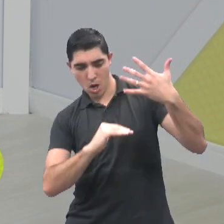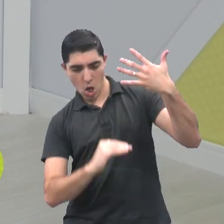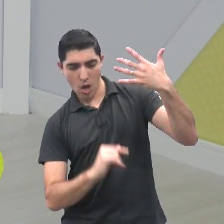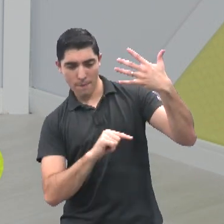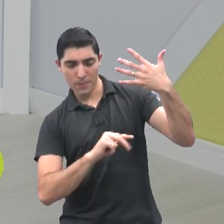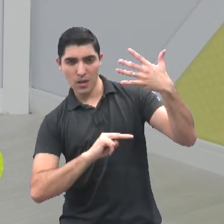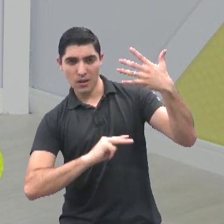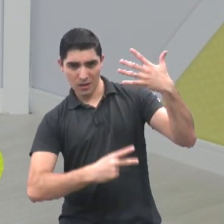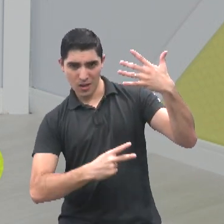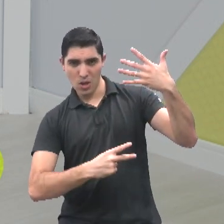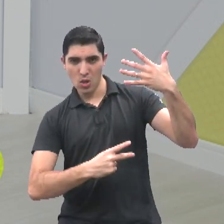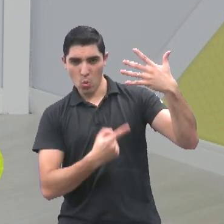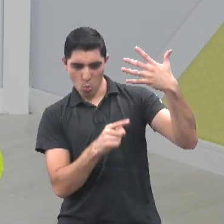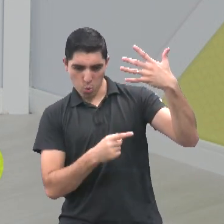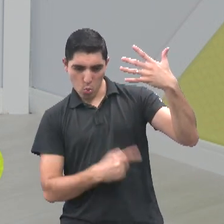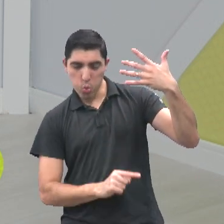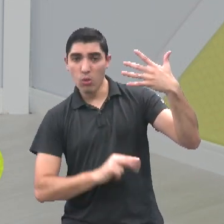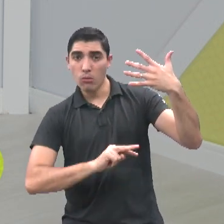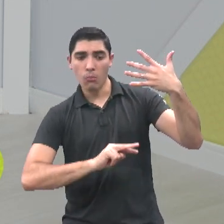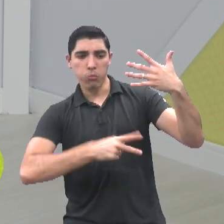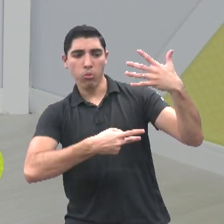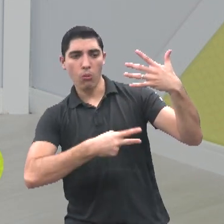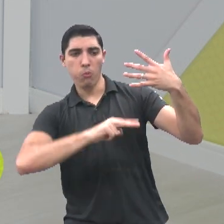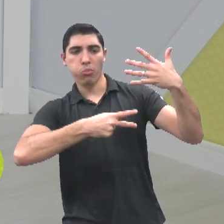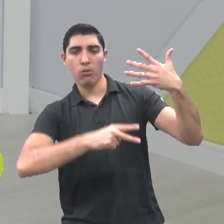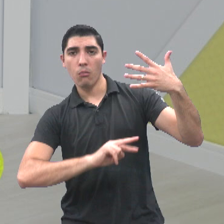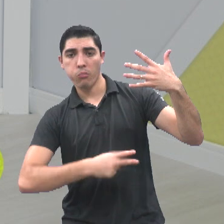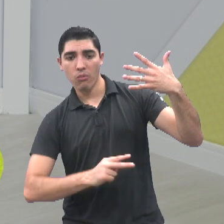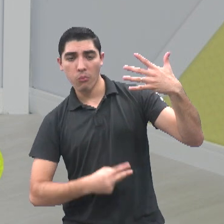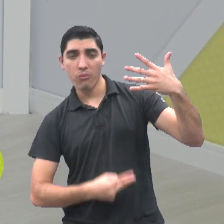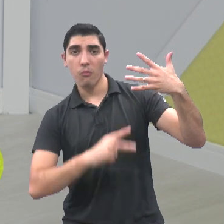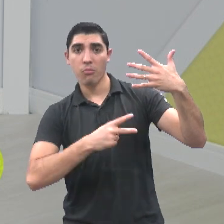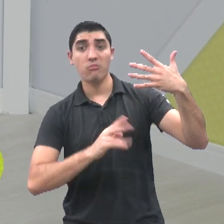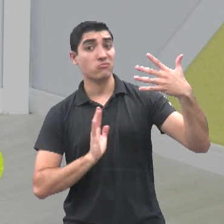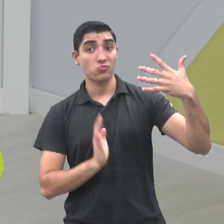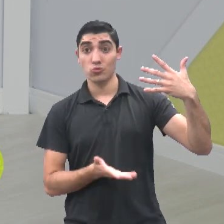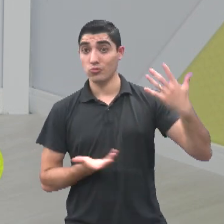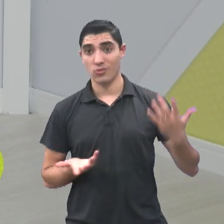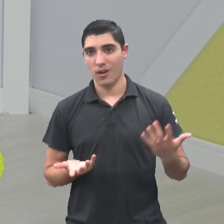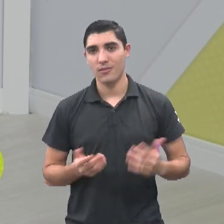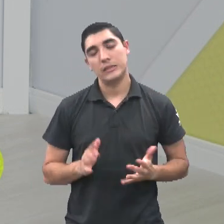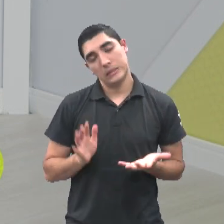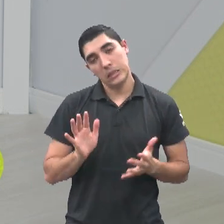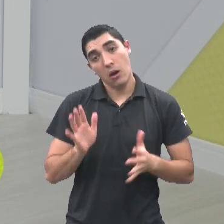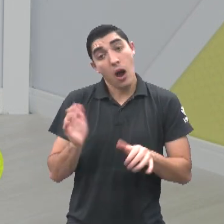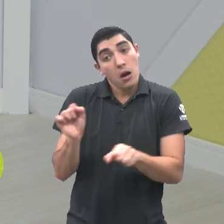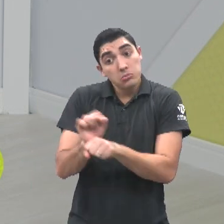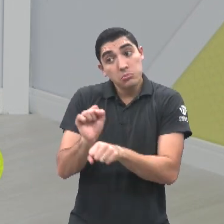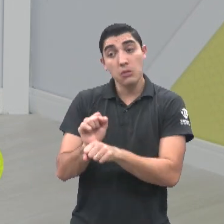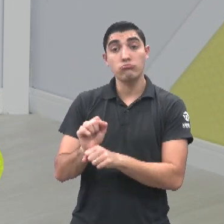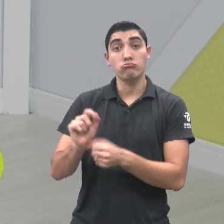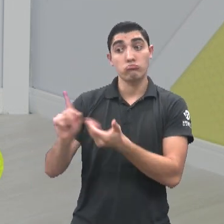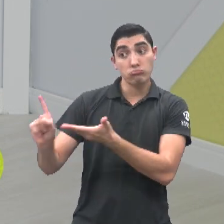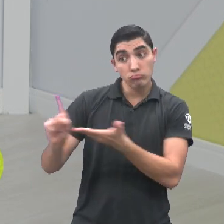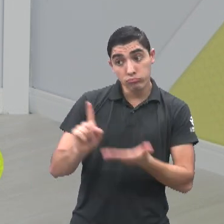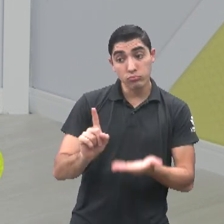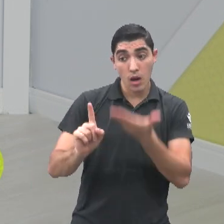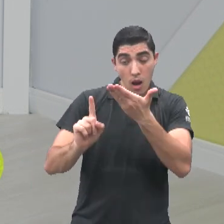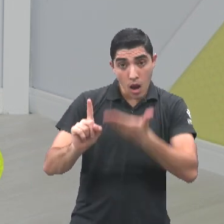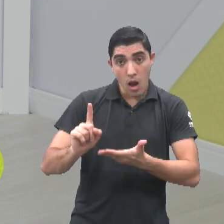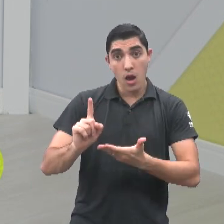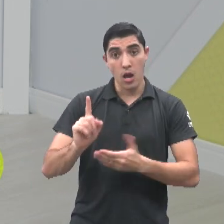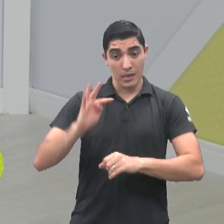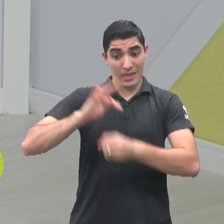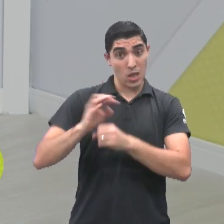mudaram trocentas vezes durante a competição, então tudo pode acontecer realmente. Vamos ver se agora com a chegada, possivelmente, do Paulo Roberto,